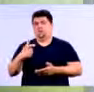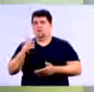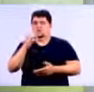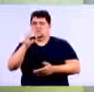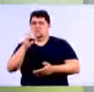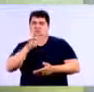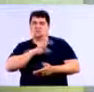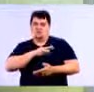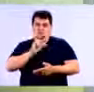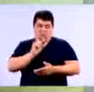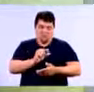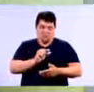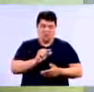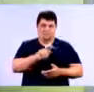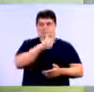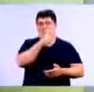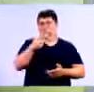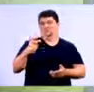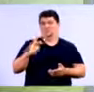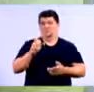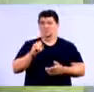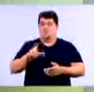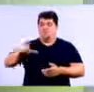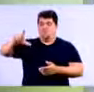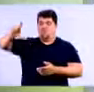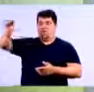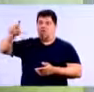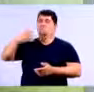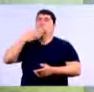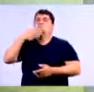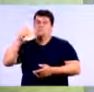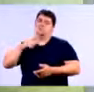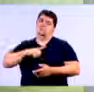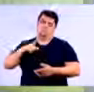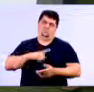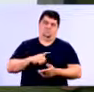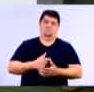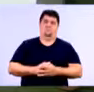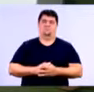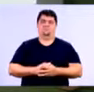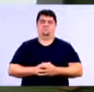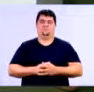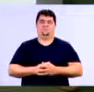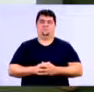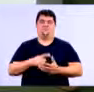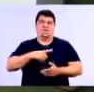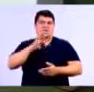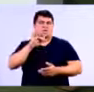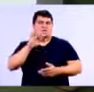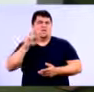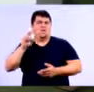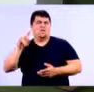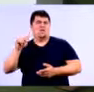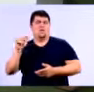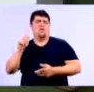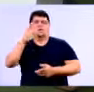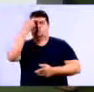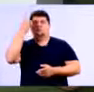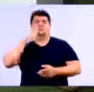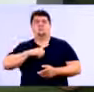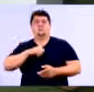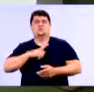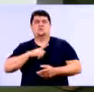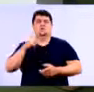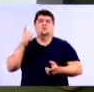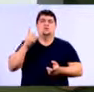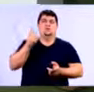ganha, menos risco você corre. Quanto mais você ganha, mais risco você corre. Então esses fundos de renda fixa são mais indicados para aquelas pessoas que têm um